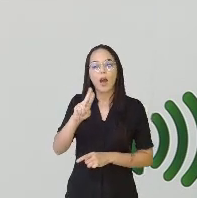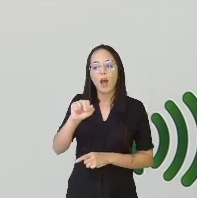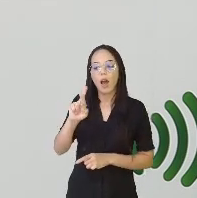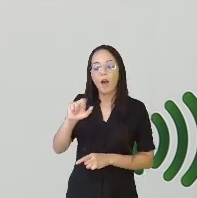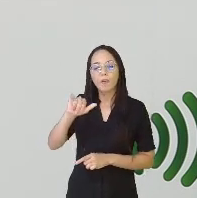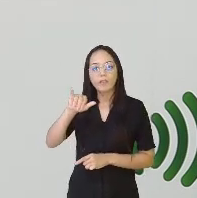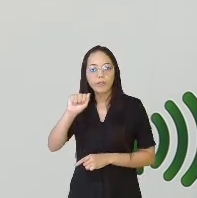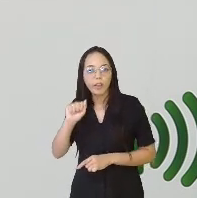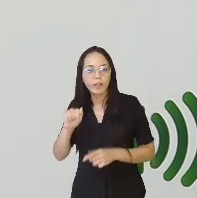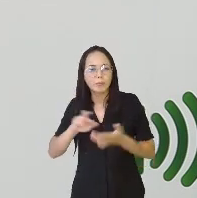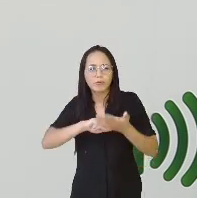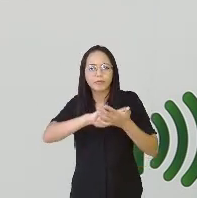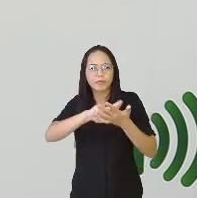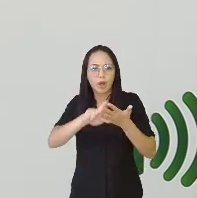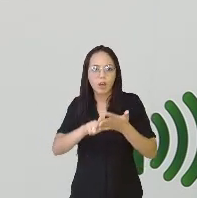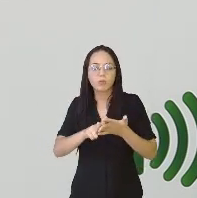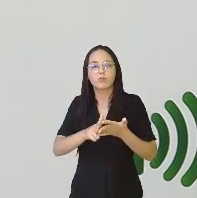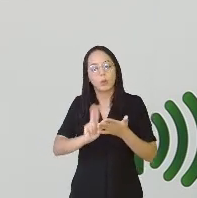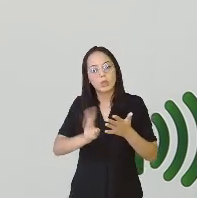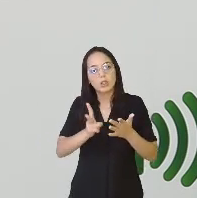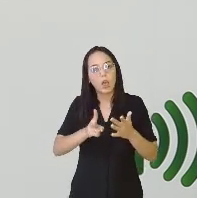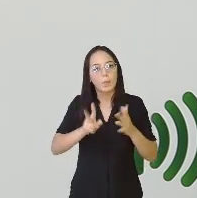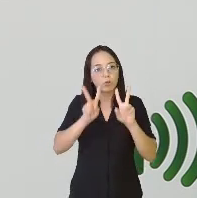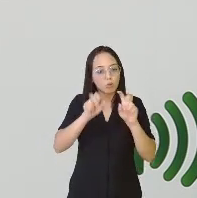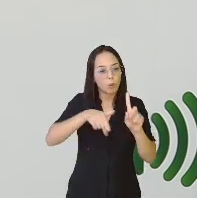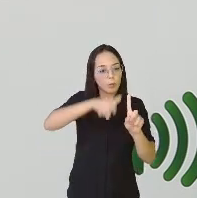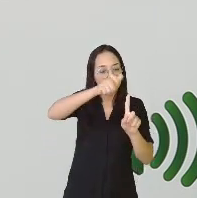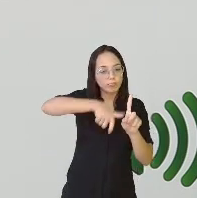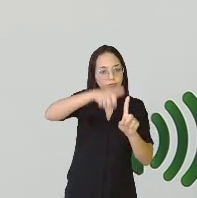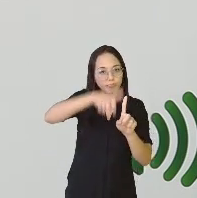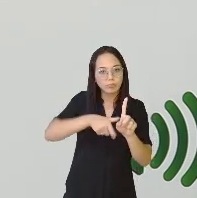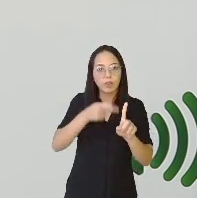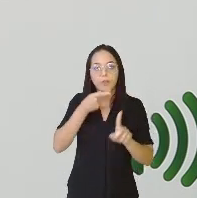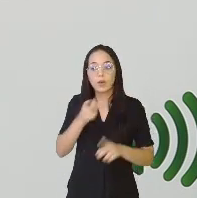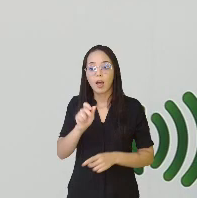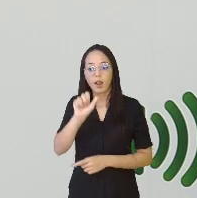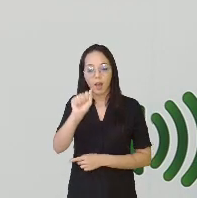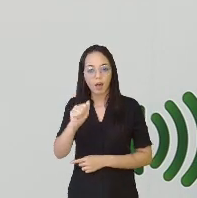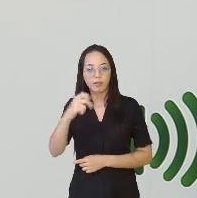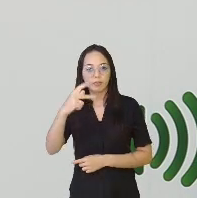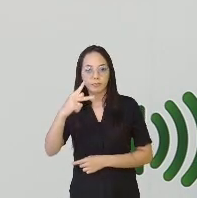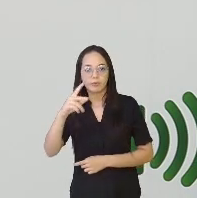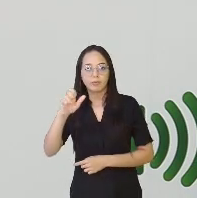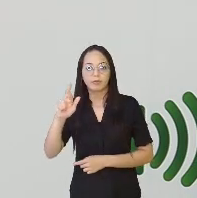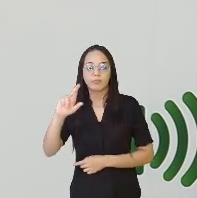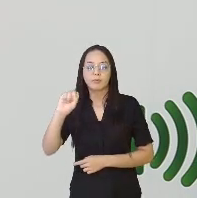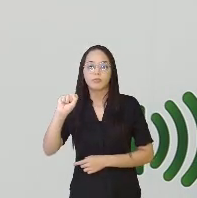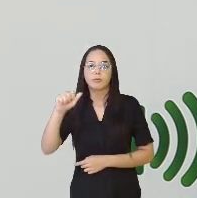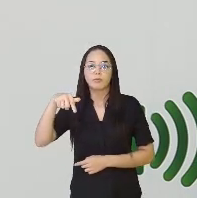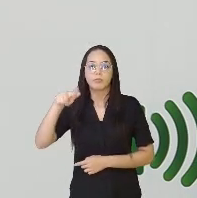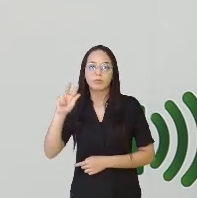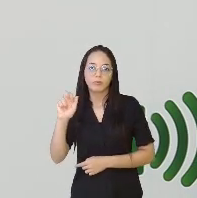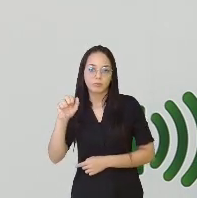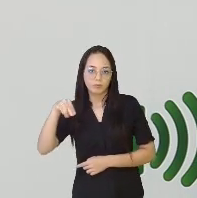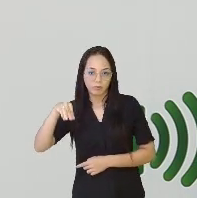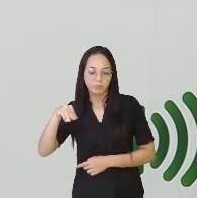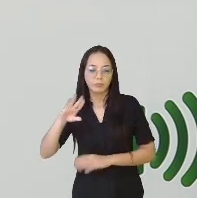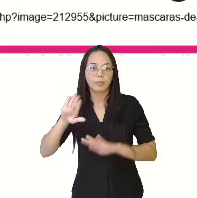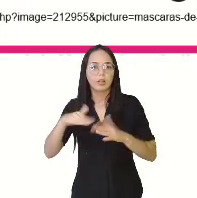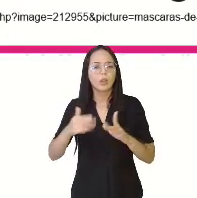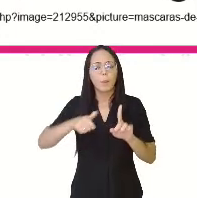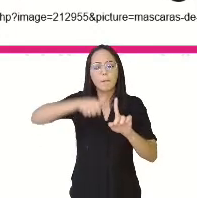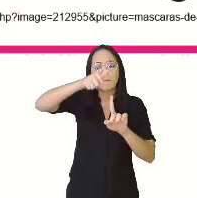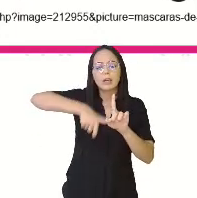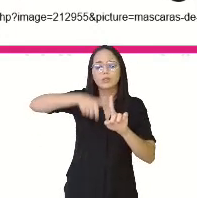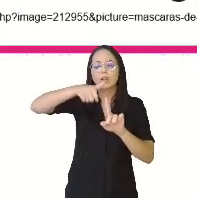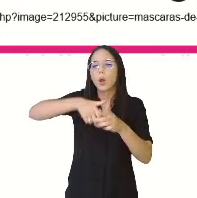testemunha, tá ok? Então, sempre que se referir a personagem, a gente vai dizer a personagem. Então, vamos lá. Personagem é